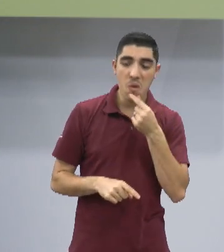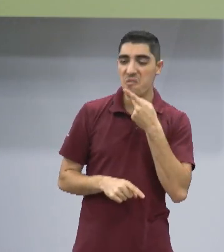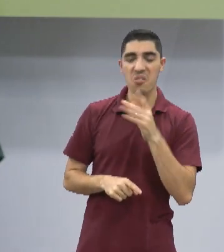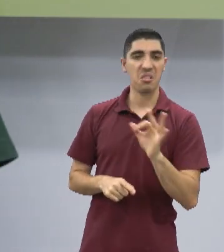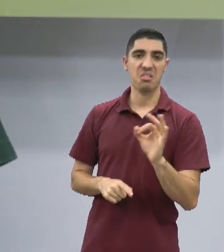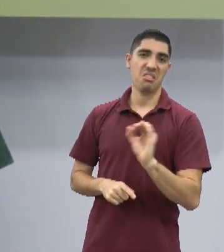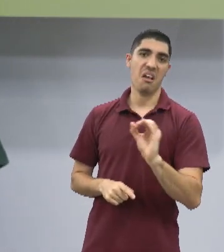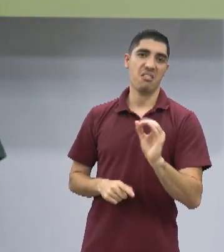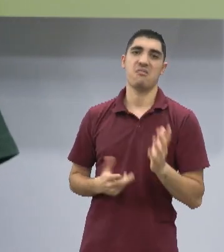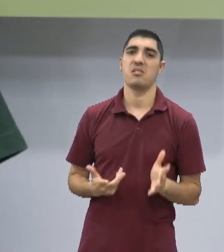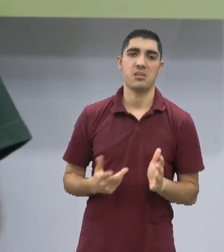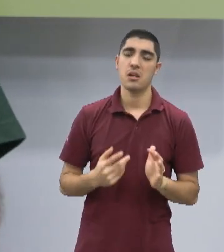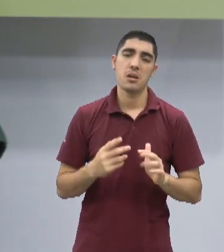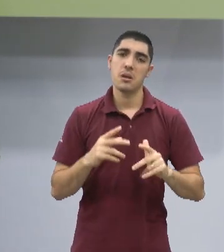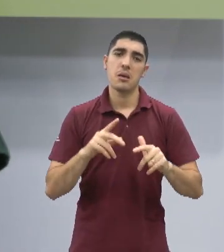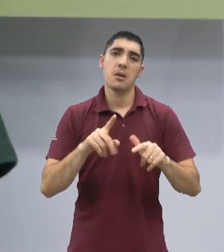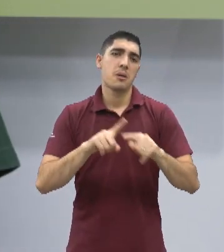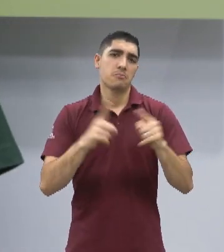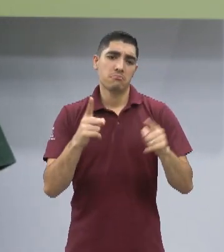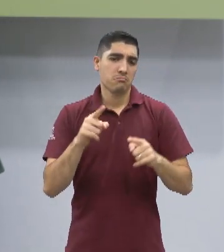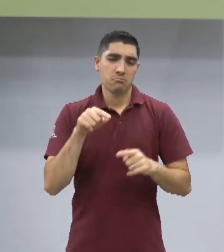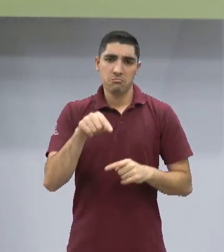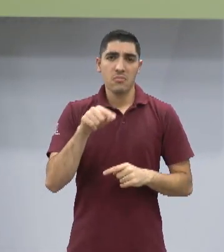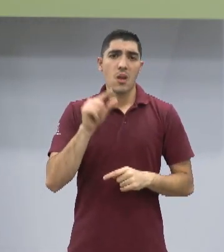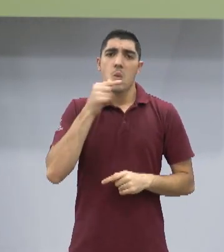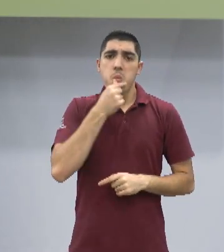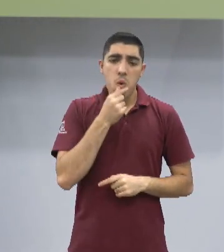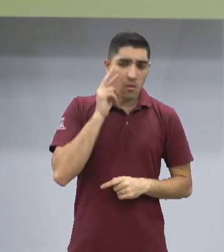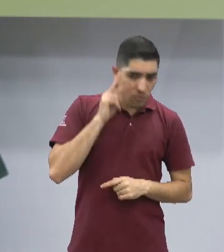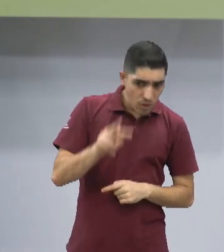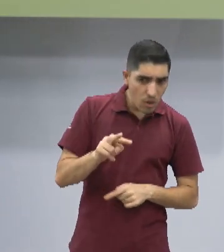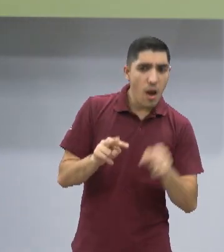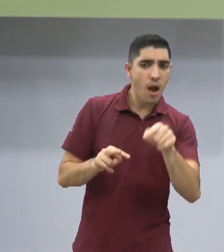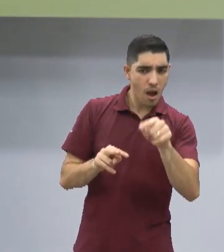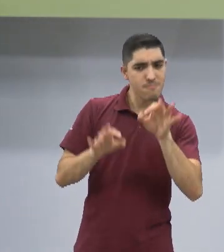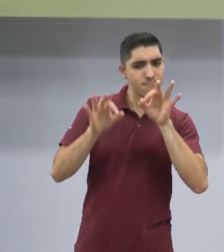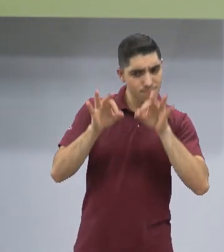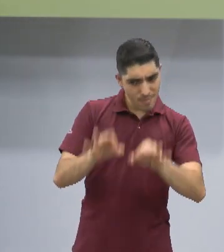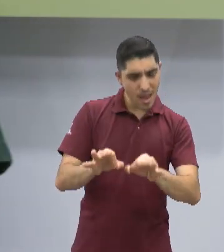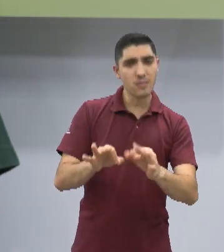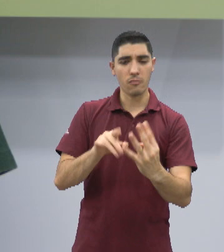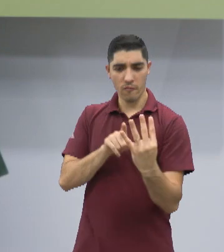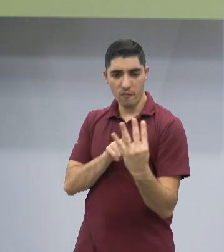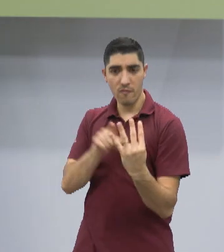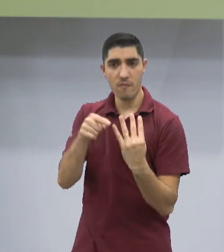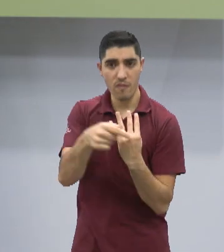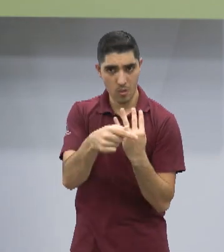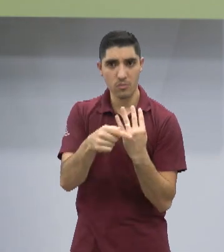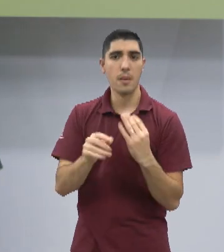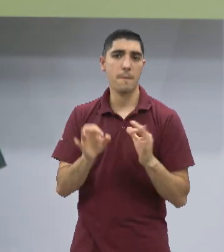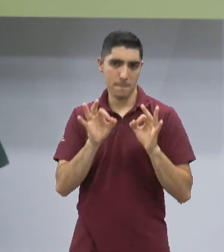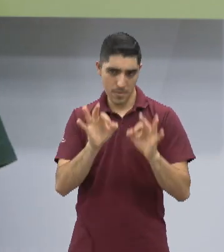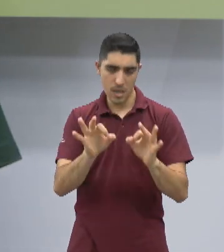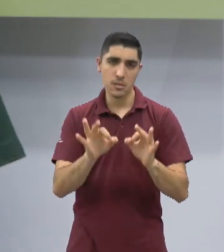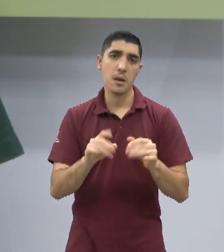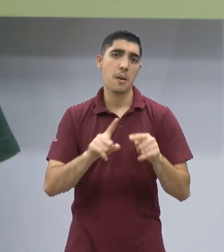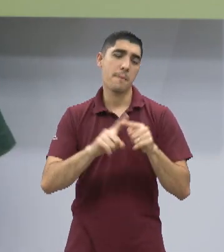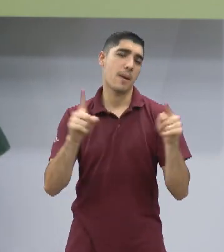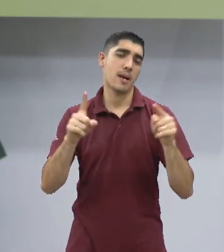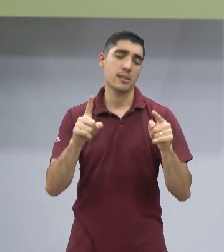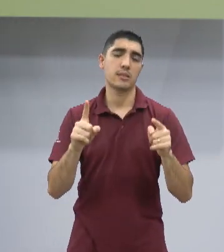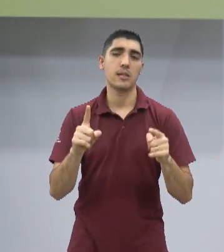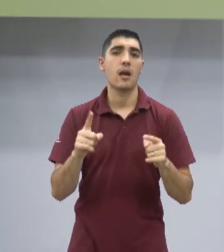capital, né? Era um lance de contra-ataque. Aí depois até o juiz deu a falta para o Umuarama na sequência do lance, né? Não desse toque de mão.